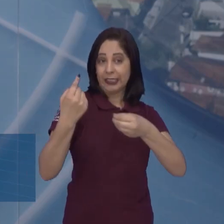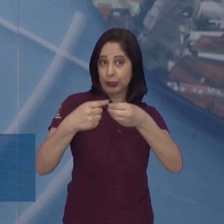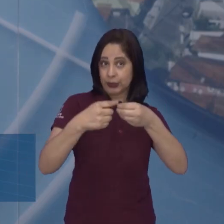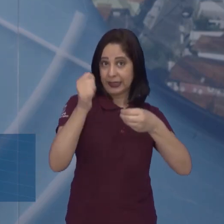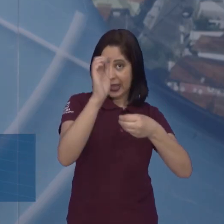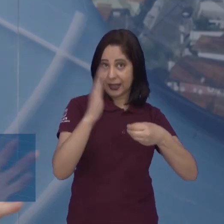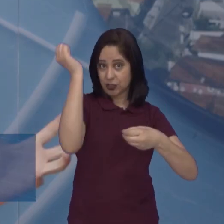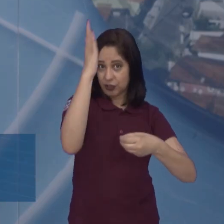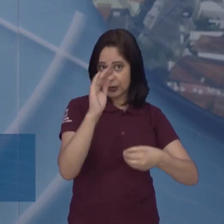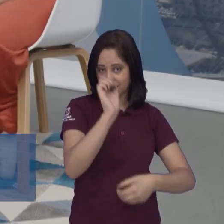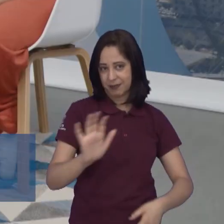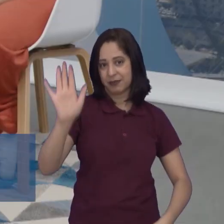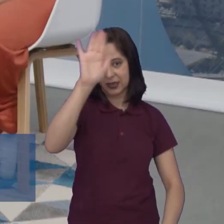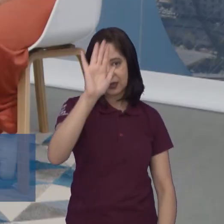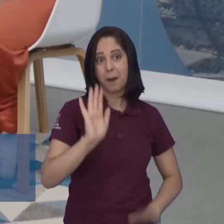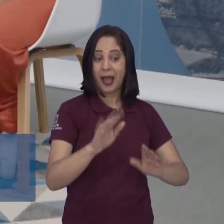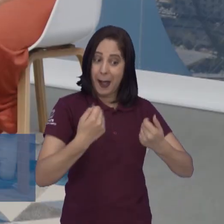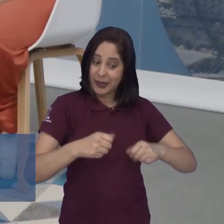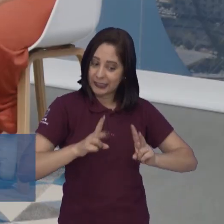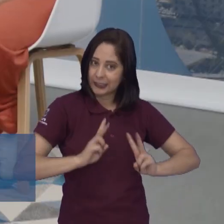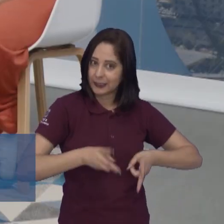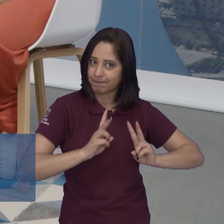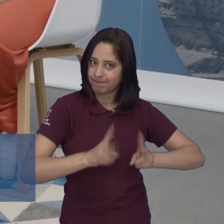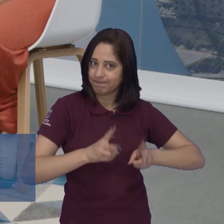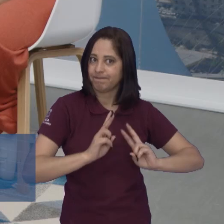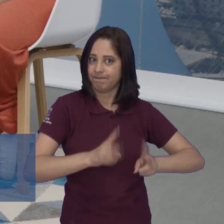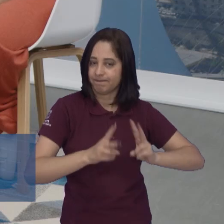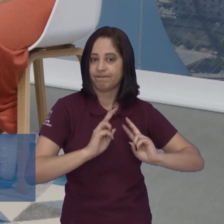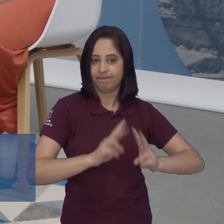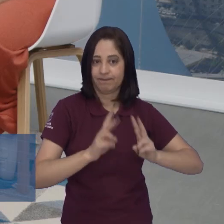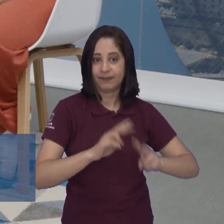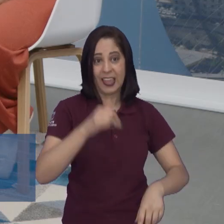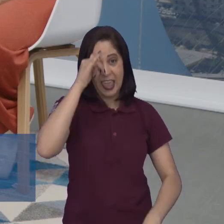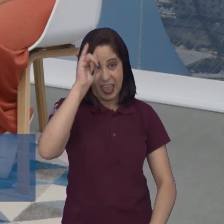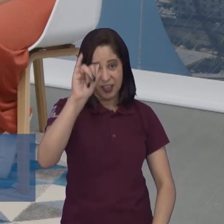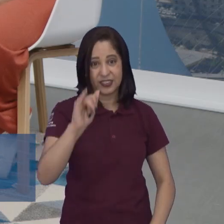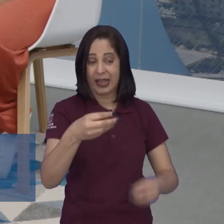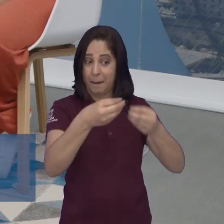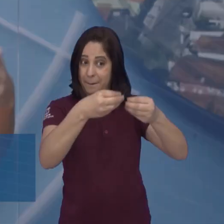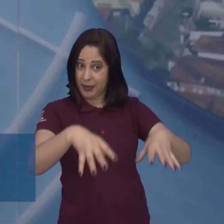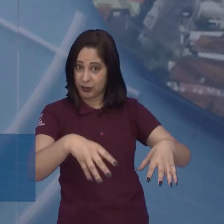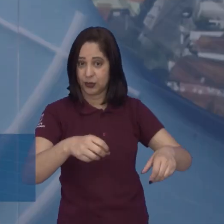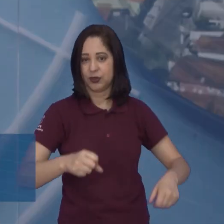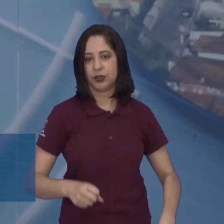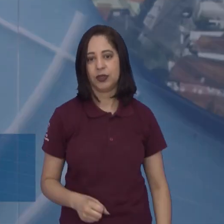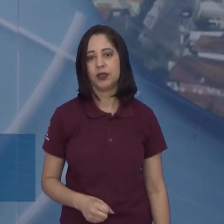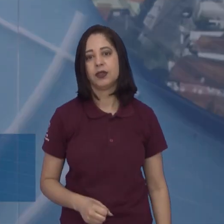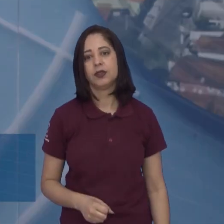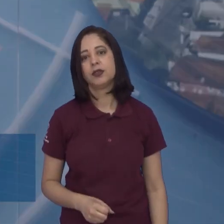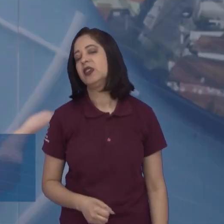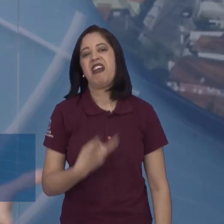é preciso, né, fazer esse gerenciamento para que a gente não seja prejudicado, né? Falando